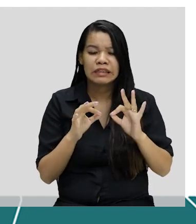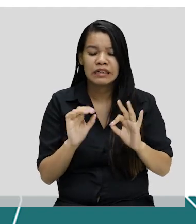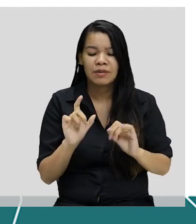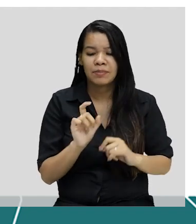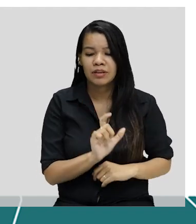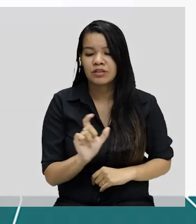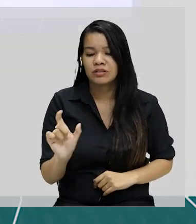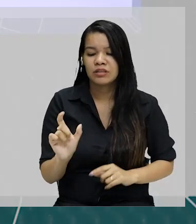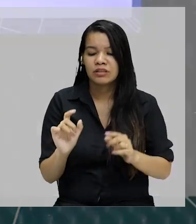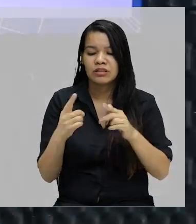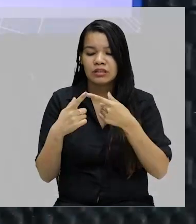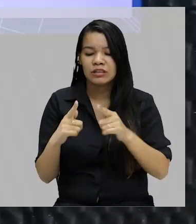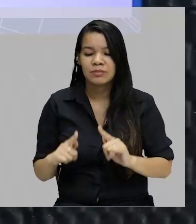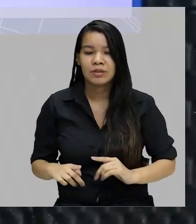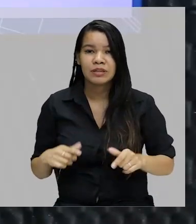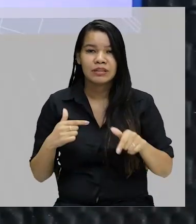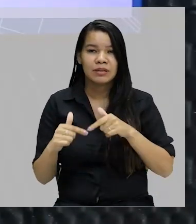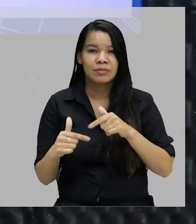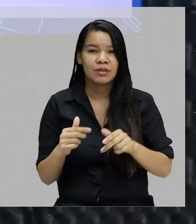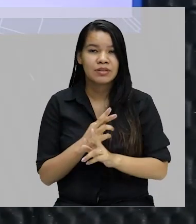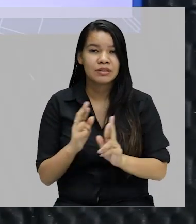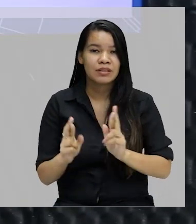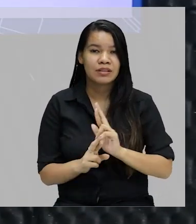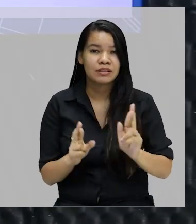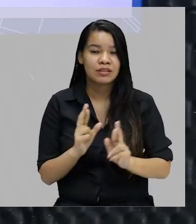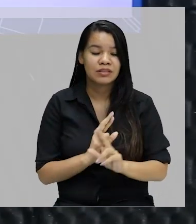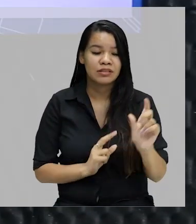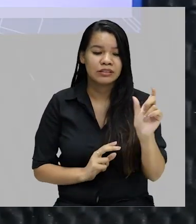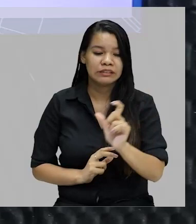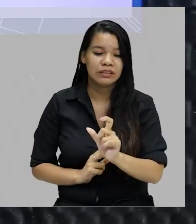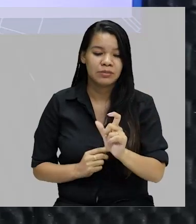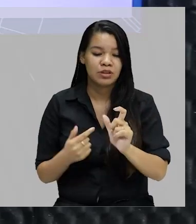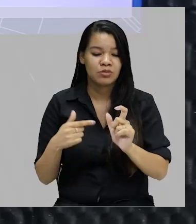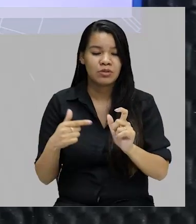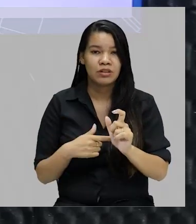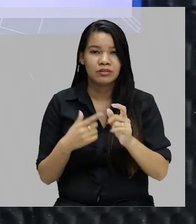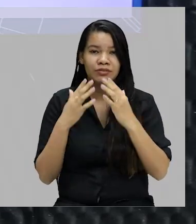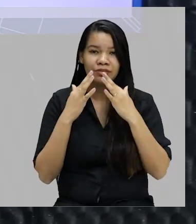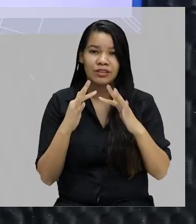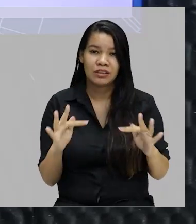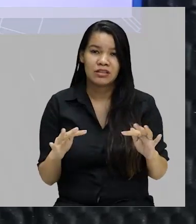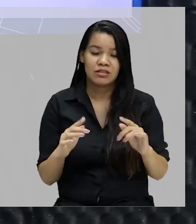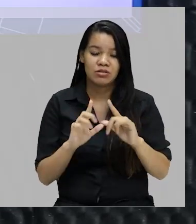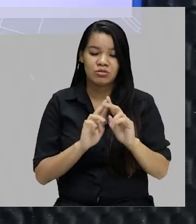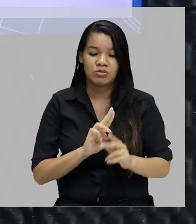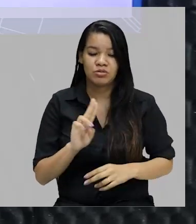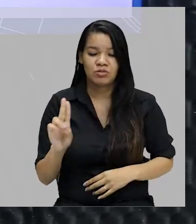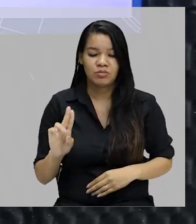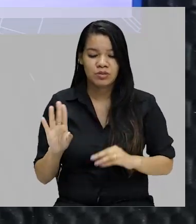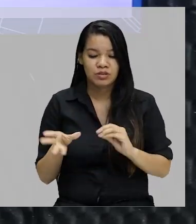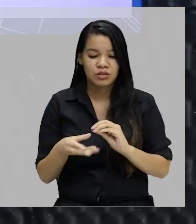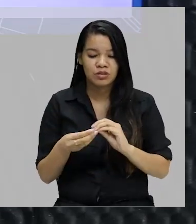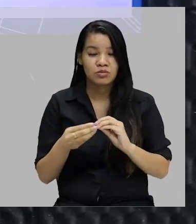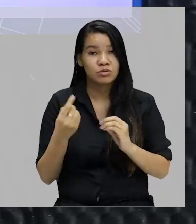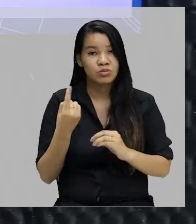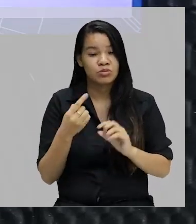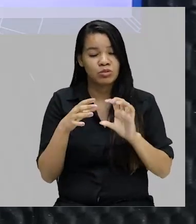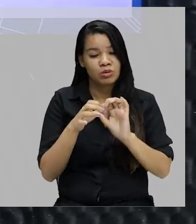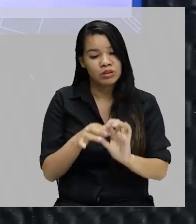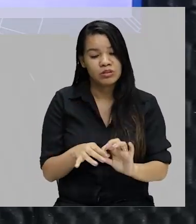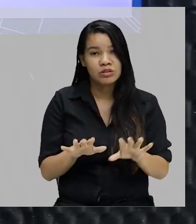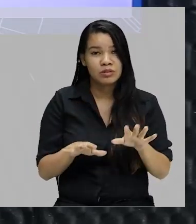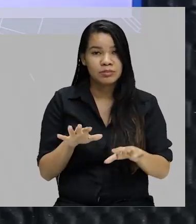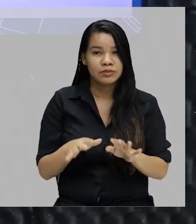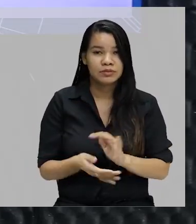as relações entre os termos de uma oração, entre os nomes dentro de um contexto, tá